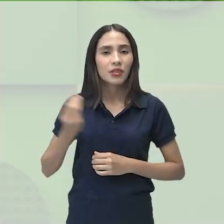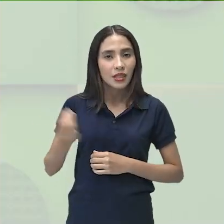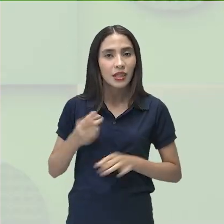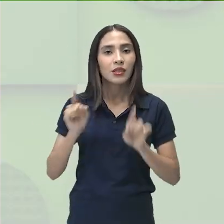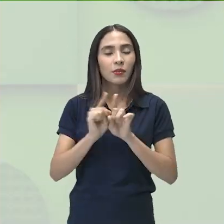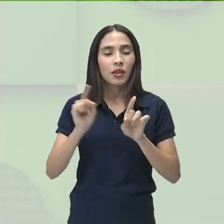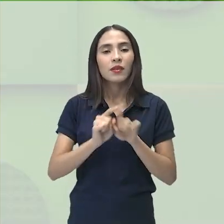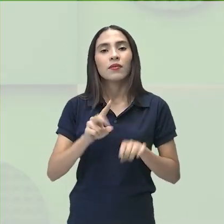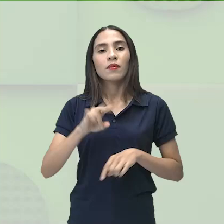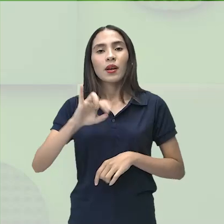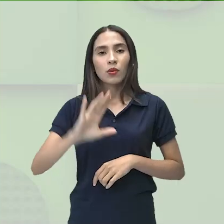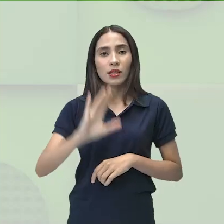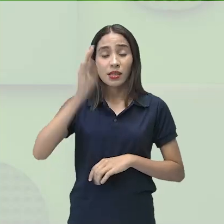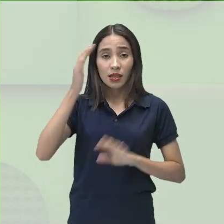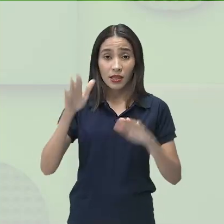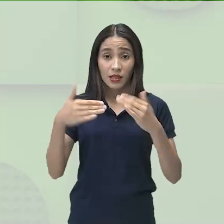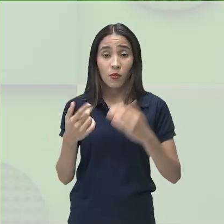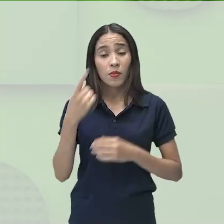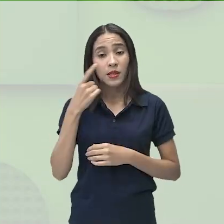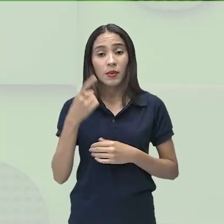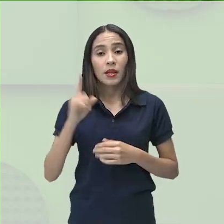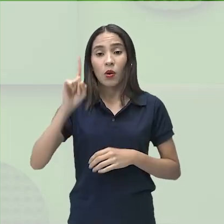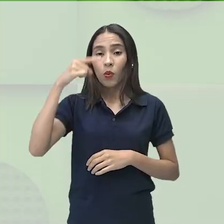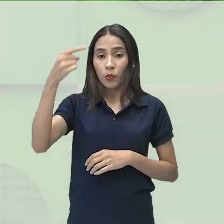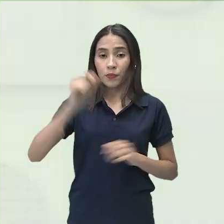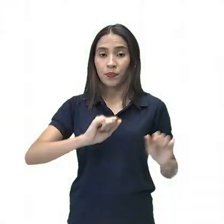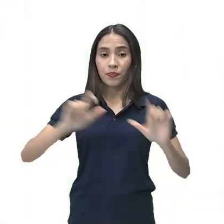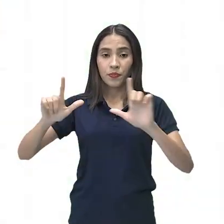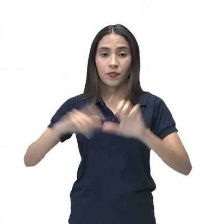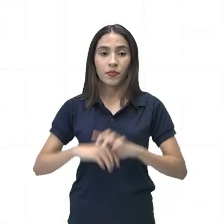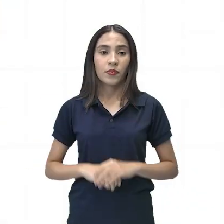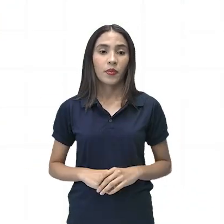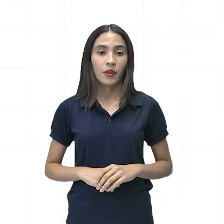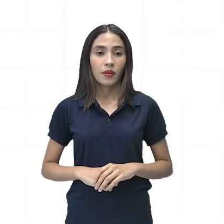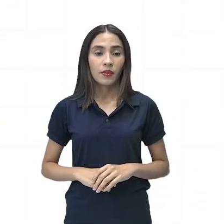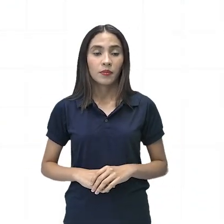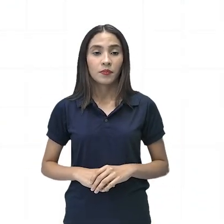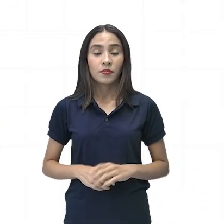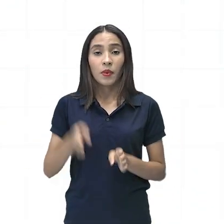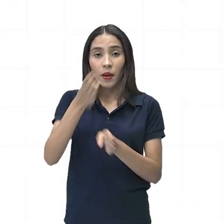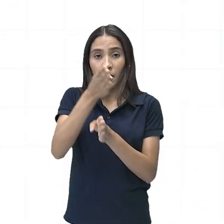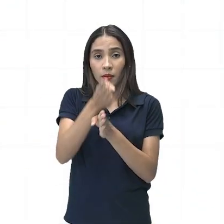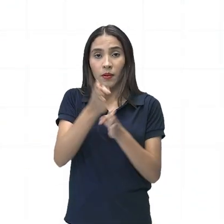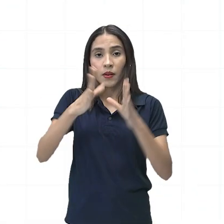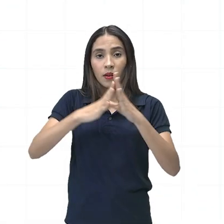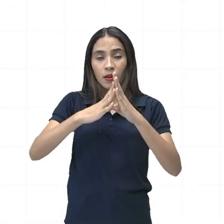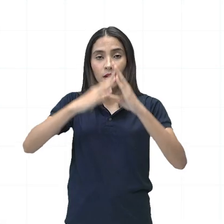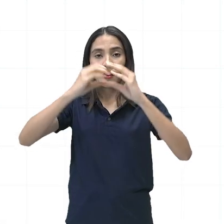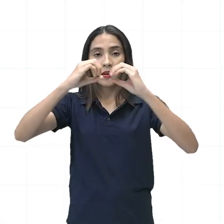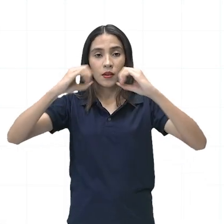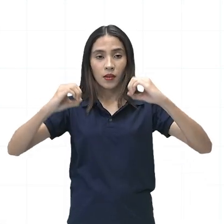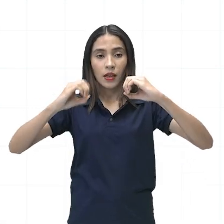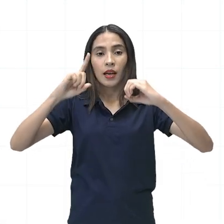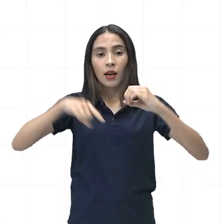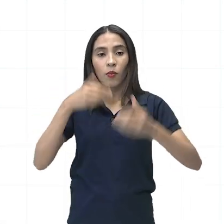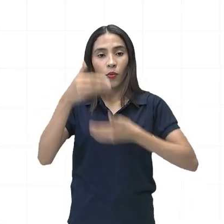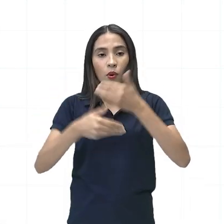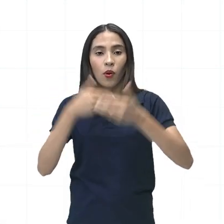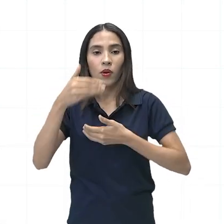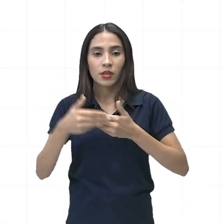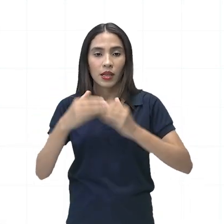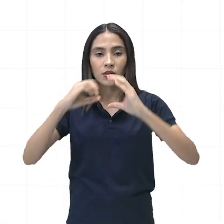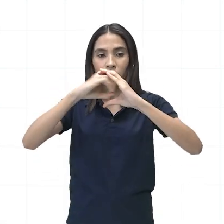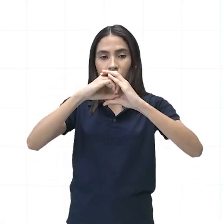de seres vivos. Então, vamos observar a nossa próxima cartela. Vejam só. A meiose é um processo de divisão